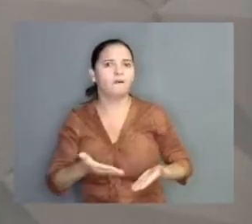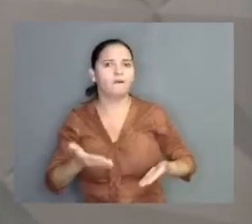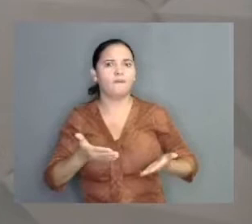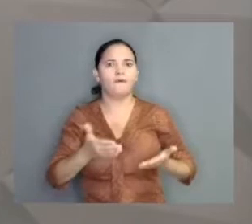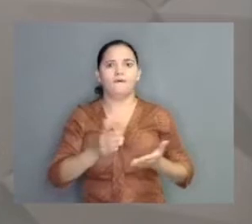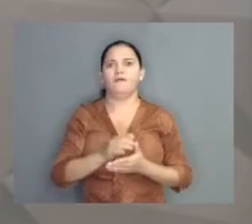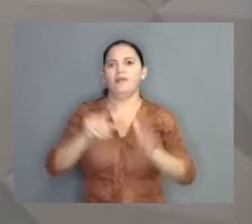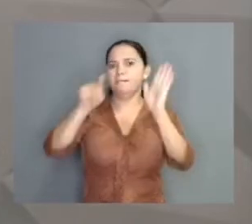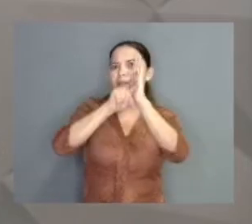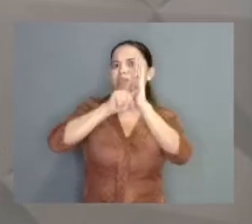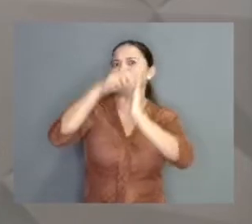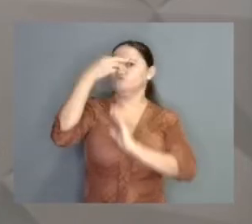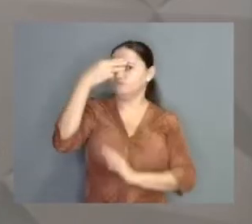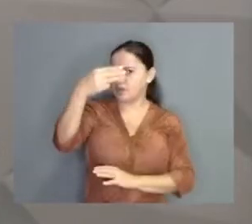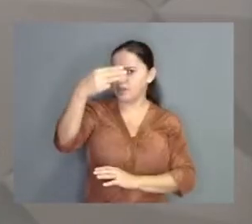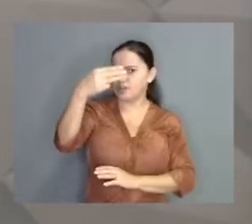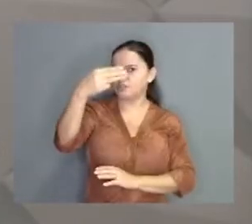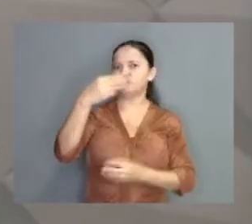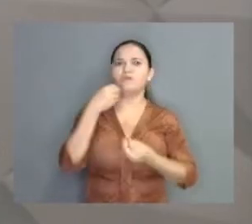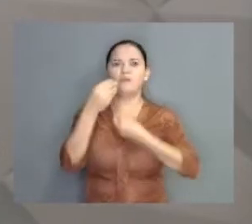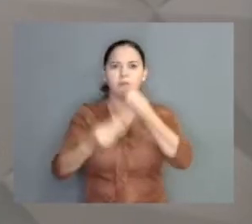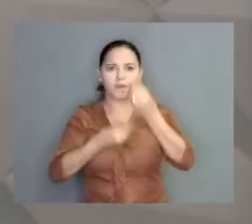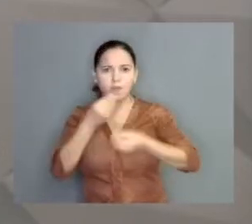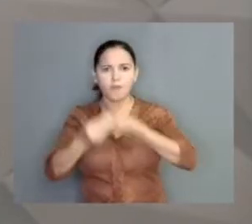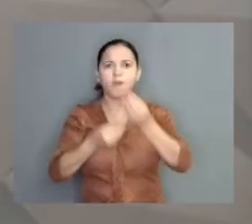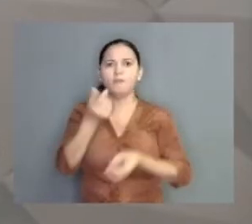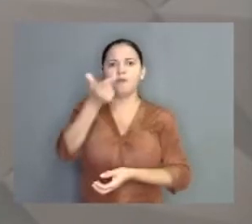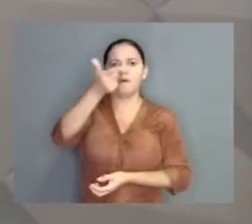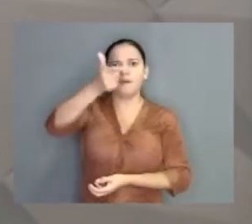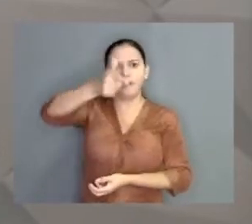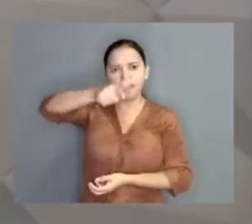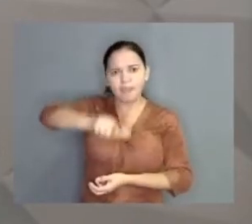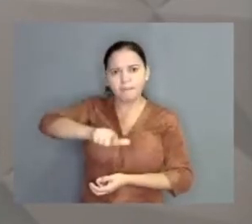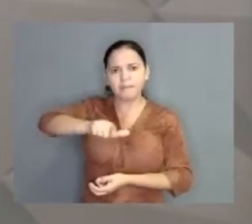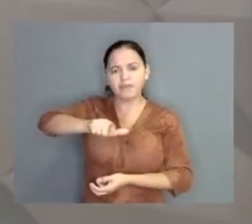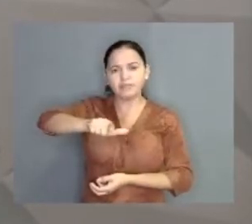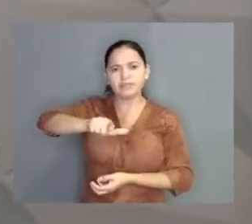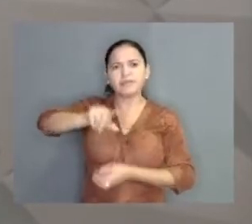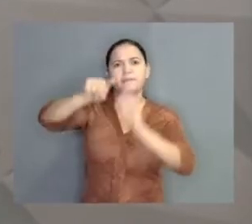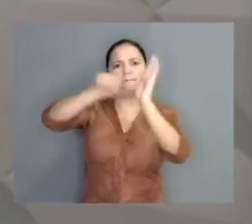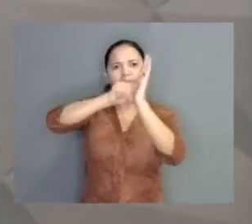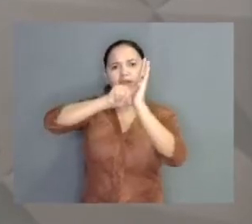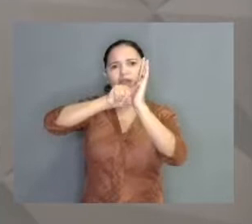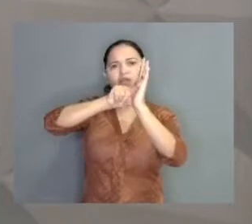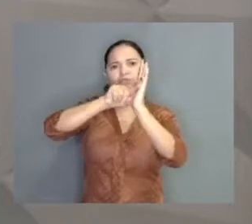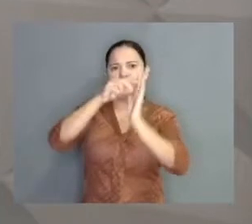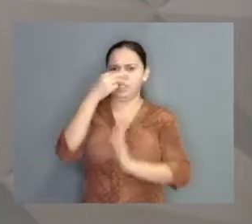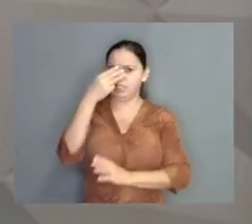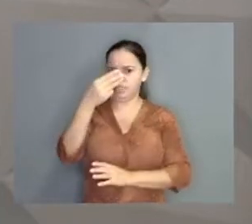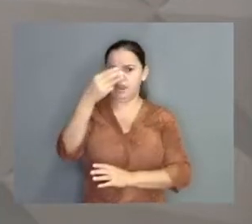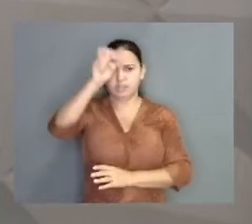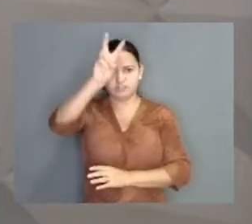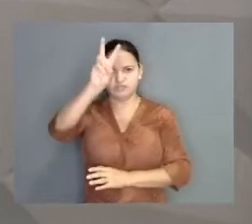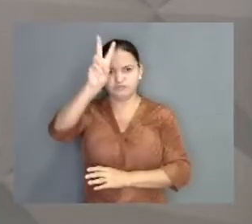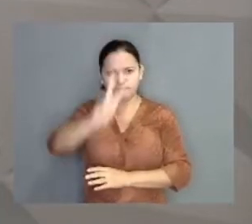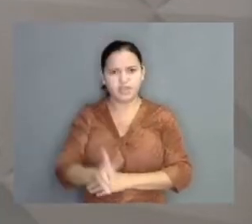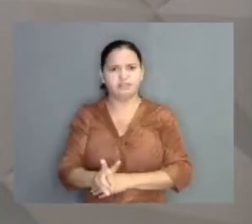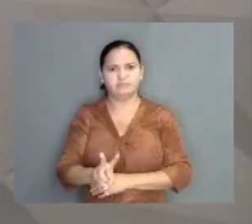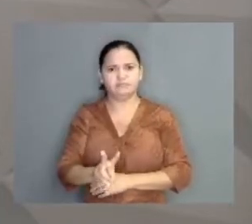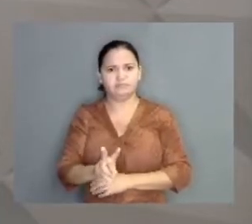expoente menos 3, como é que eu vou repetir minha base menos 3 vezes? Não tem